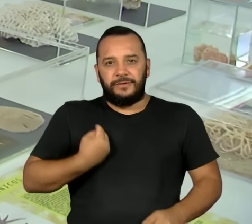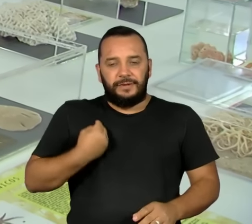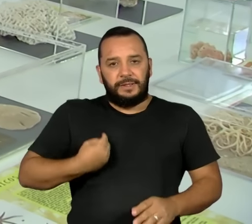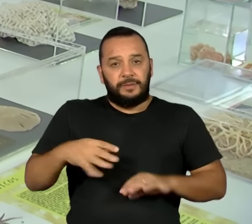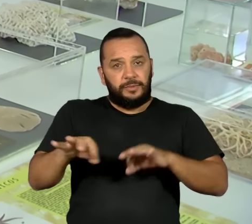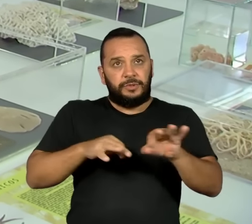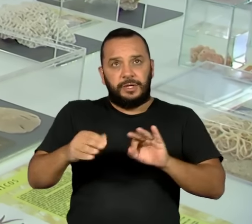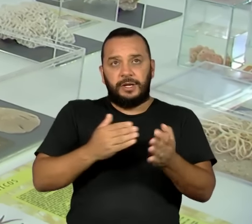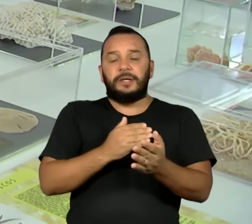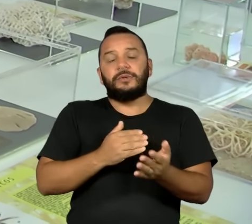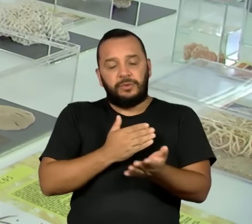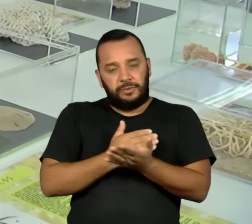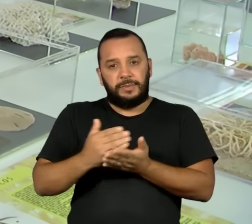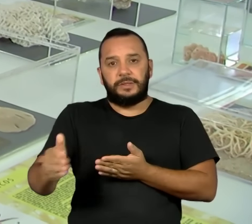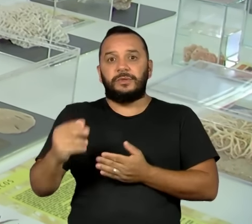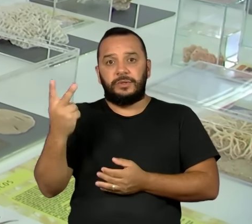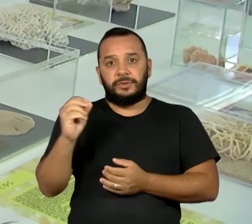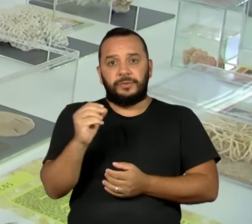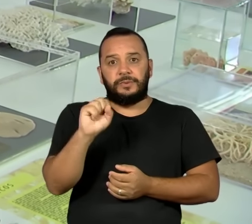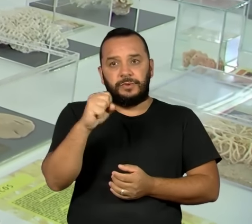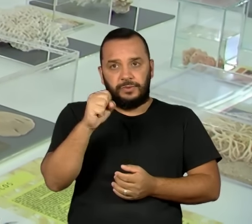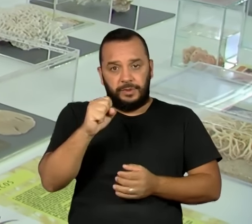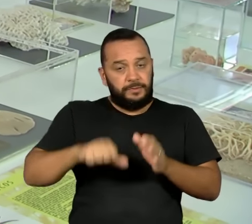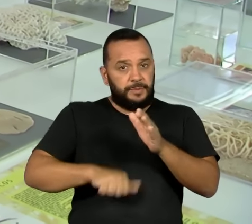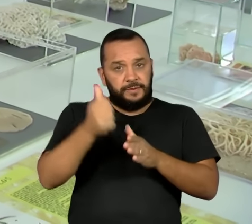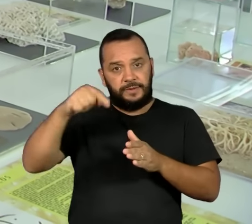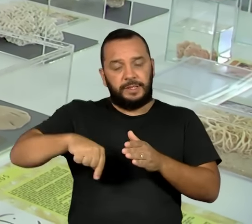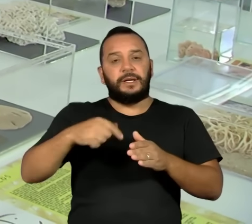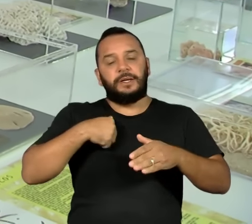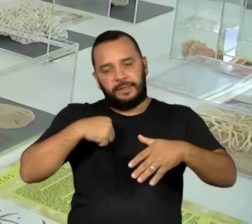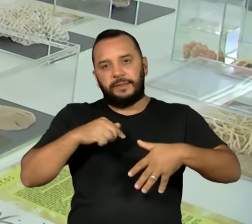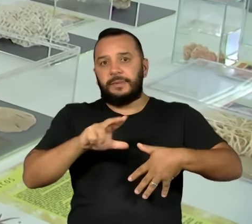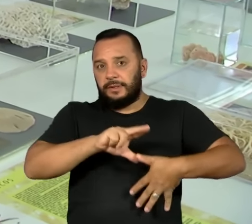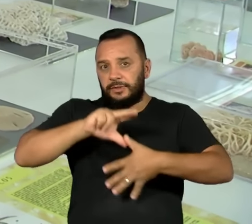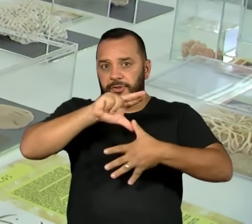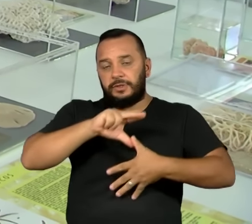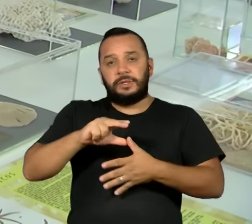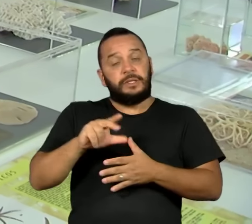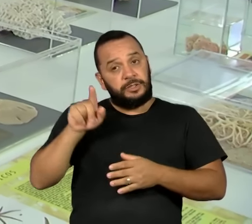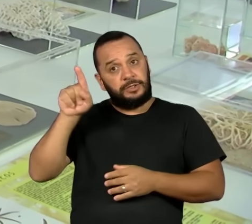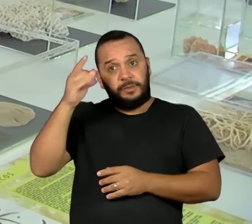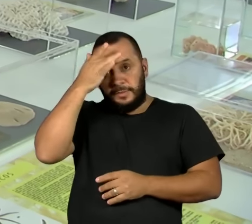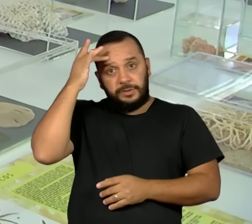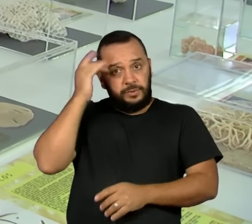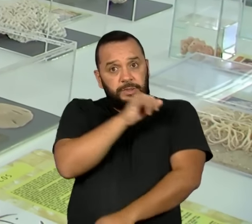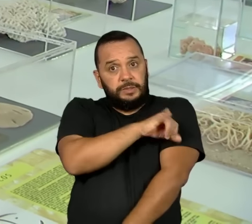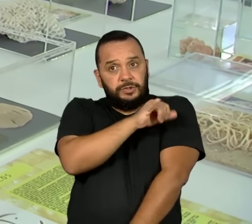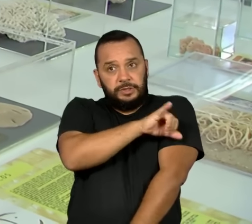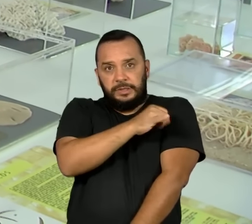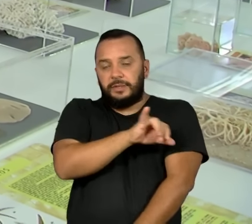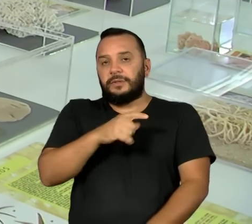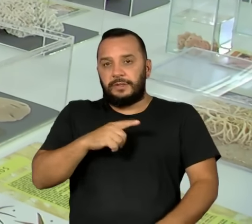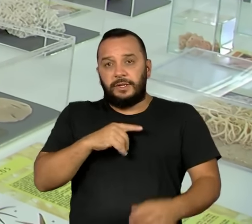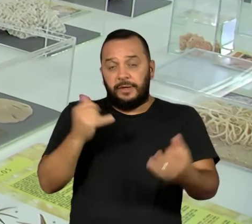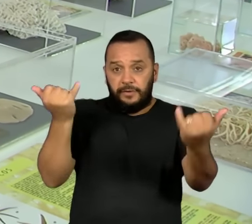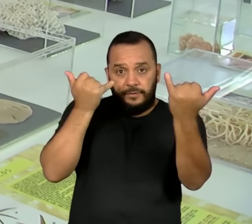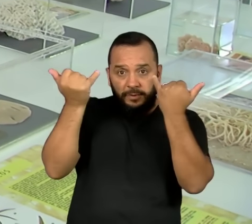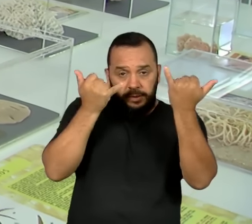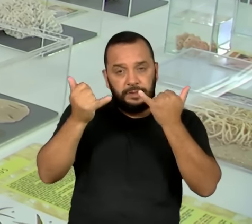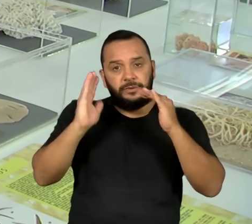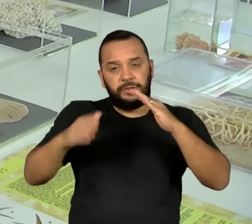2008, coordenado por pesquisadores do Jardim Botânico do Rio de Janeiro. Ele reúne informações sobre a biodiversidade